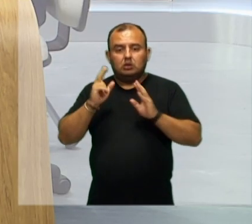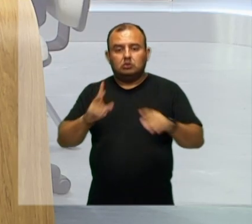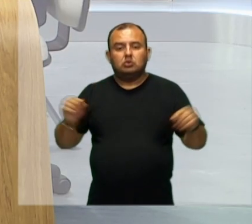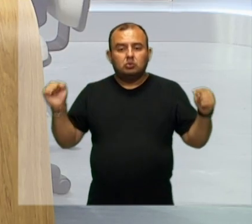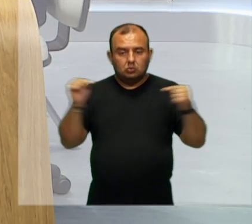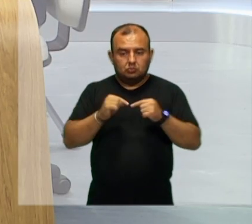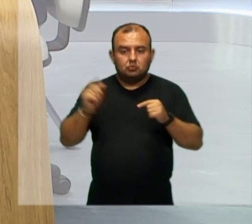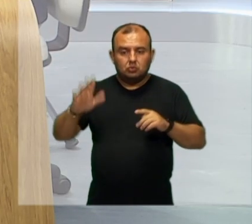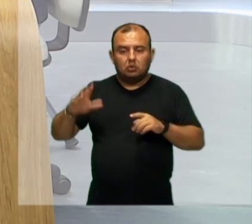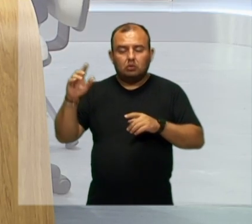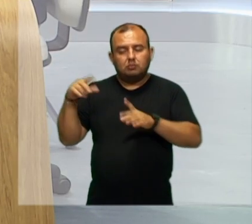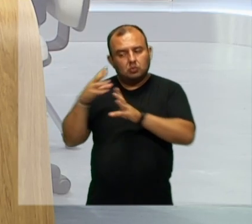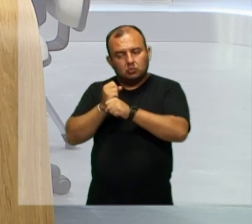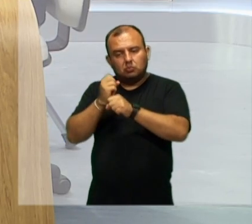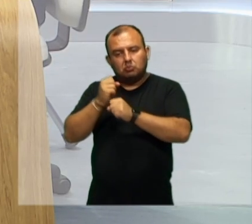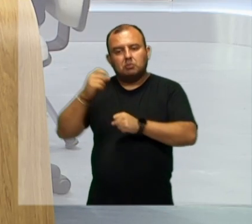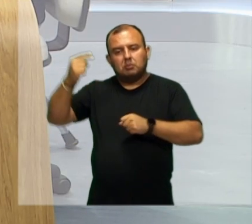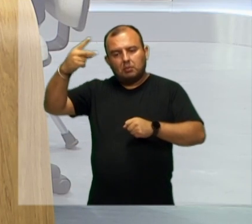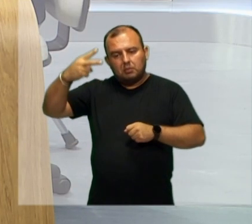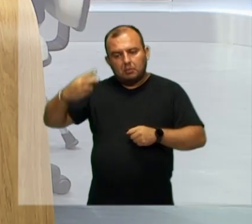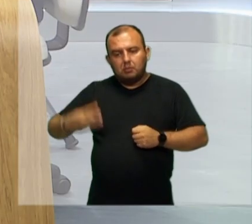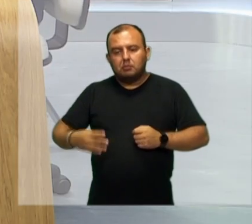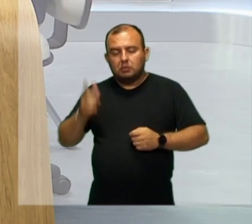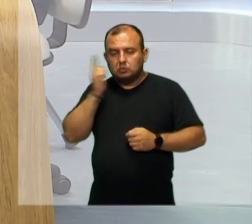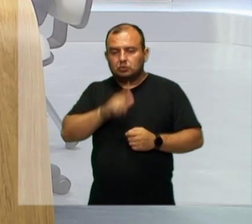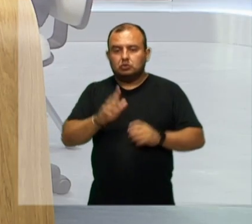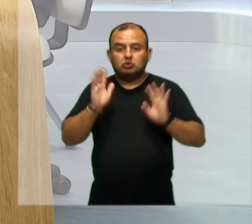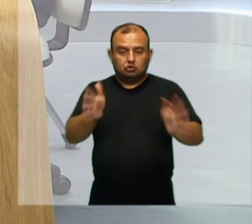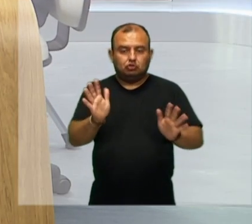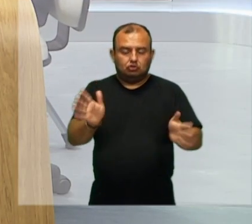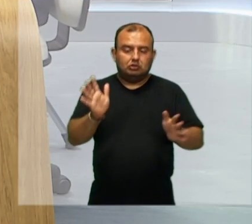valem pontuação para isso em caso de vitória? Já.